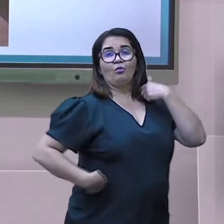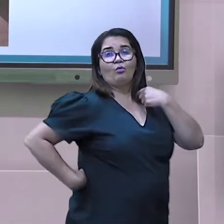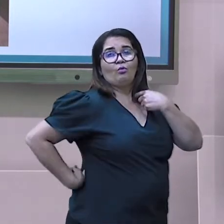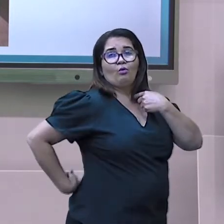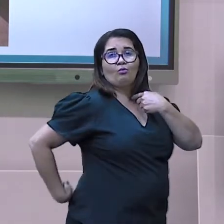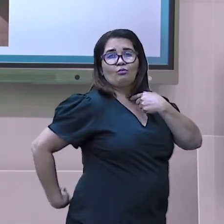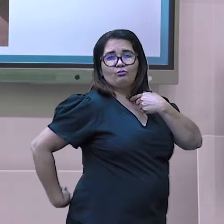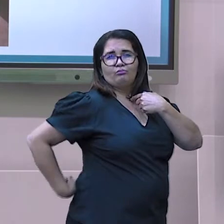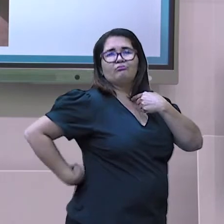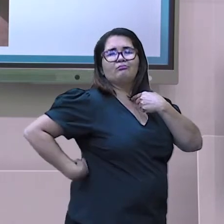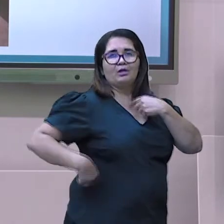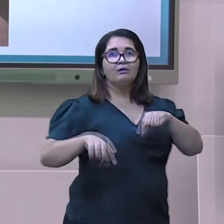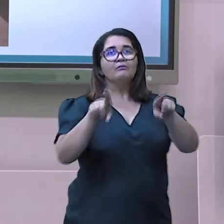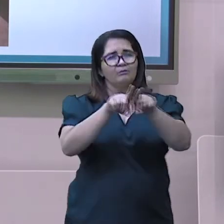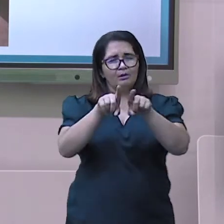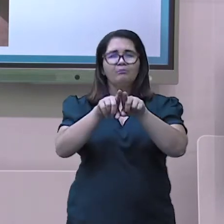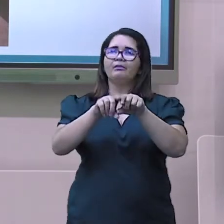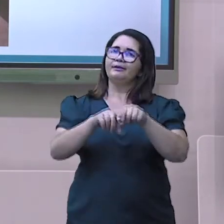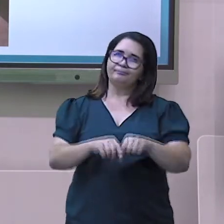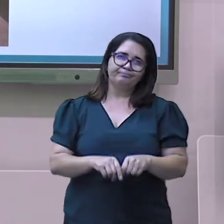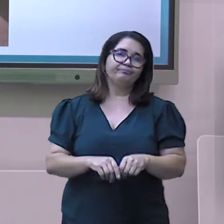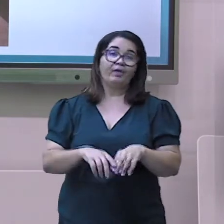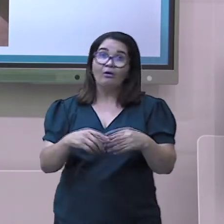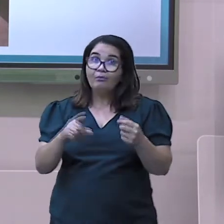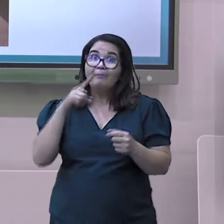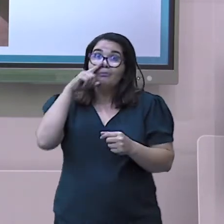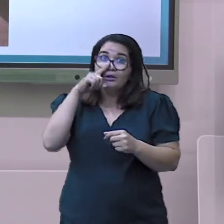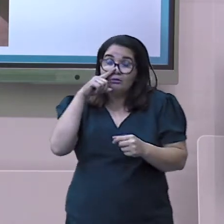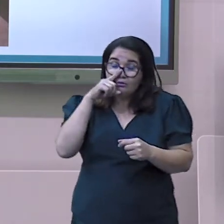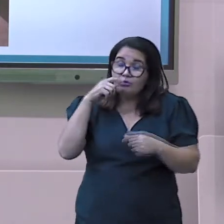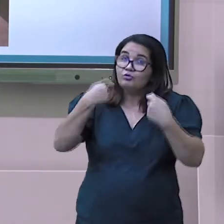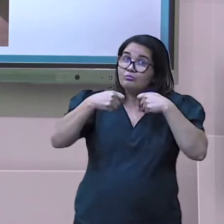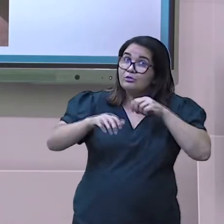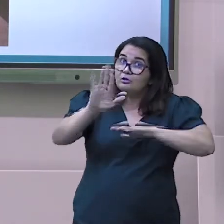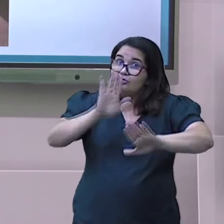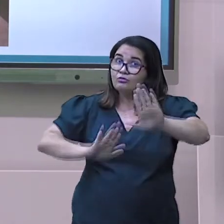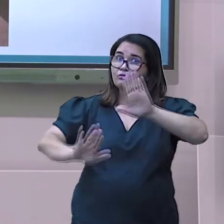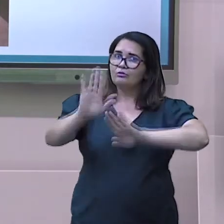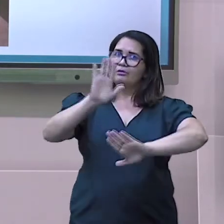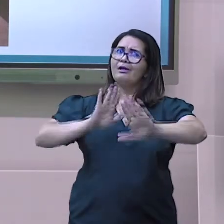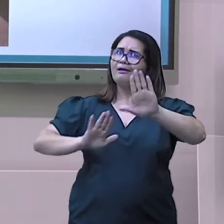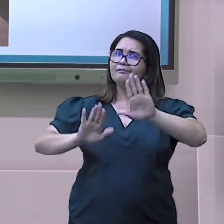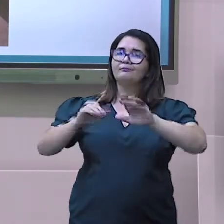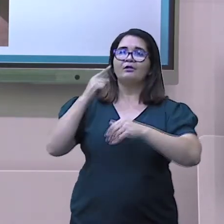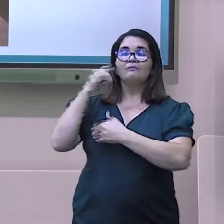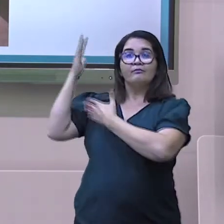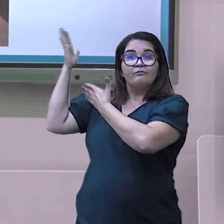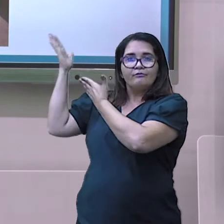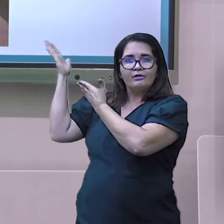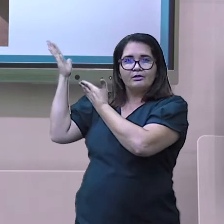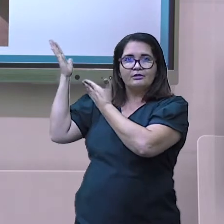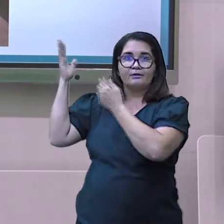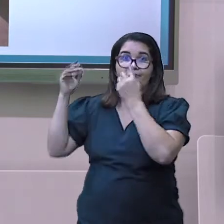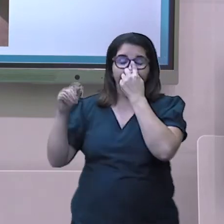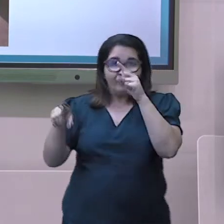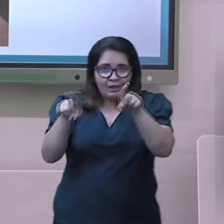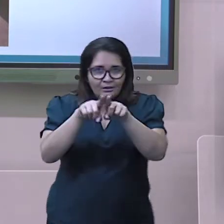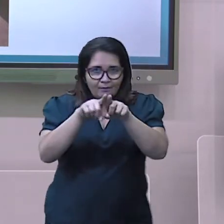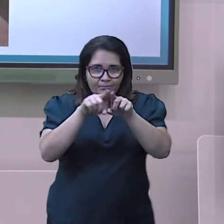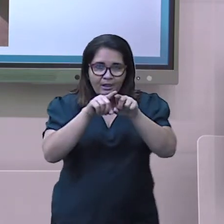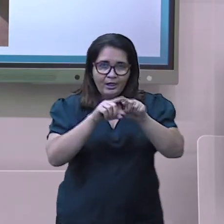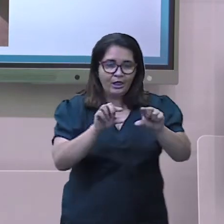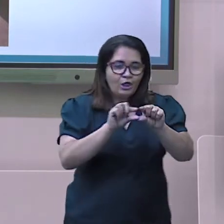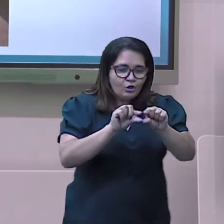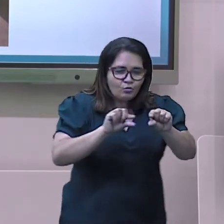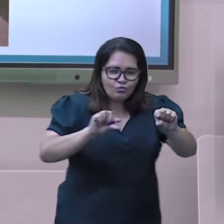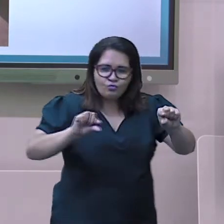sérias. Aqui, nessa segunda imagem, nós temos um fio atravessado pela casa. Quem será